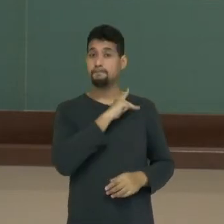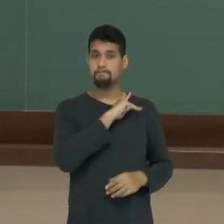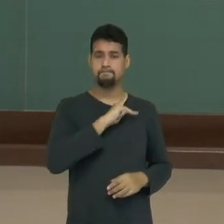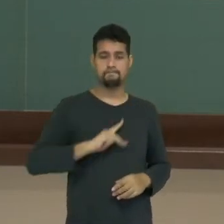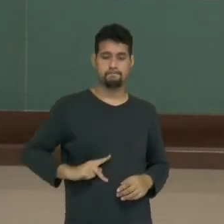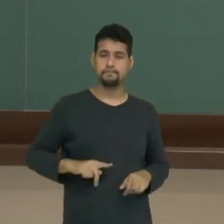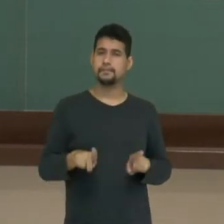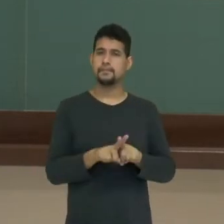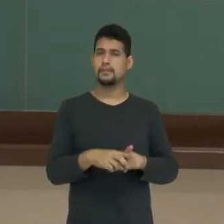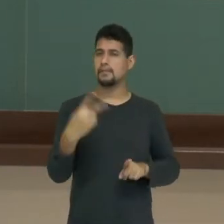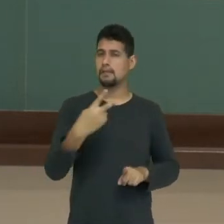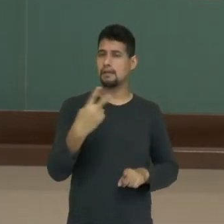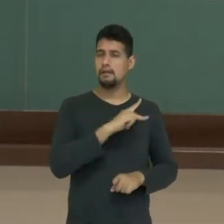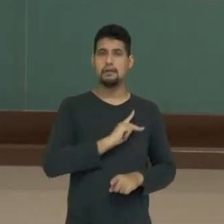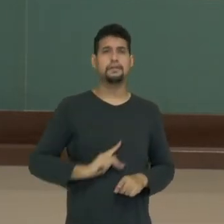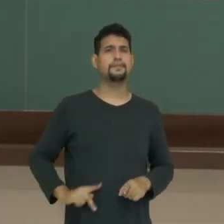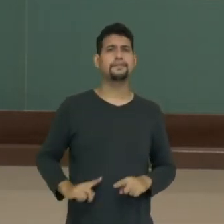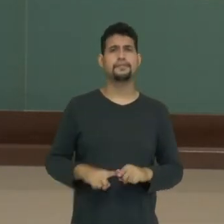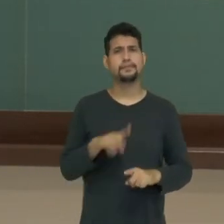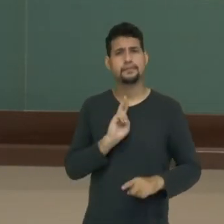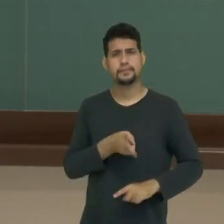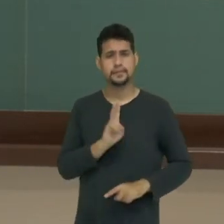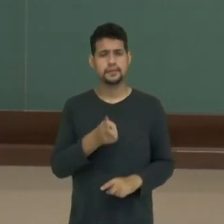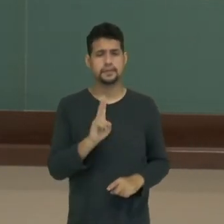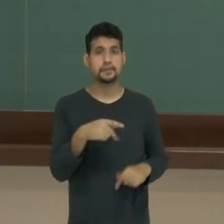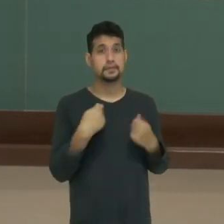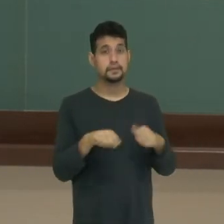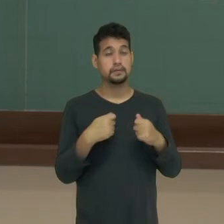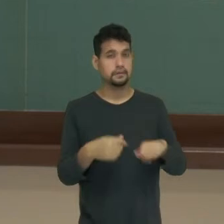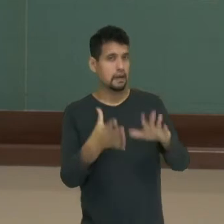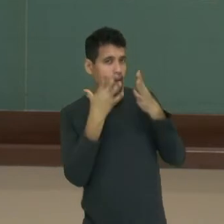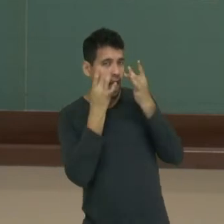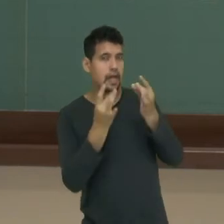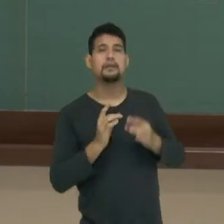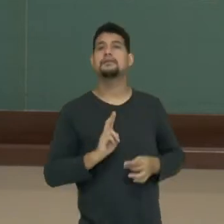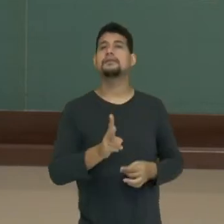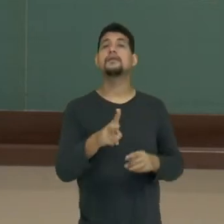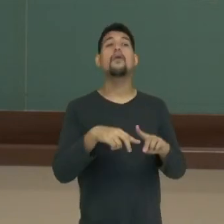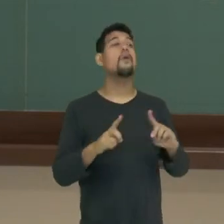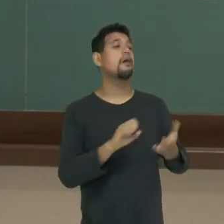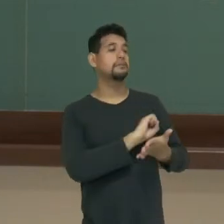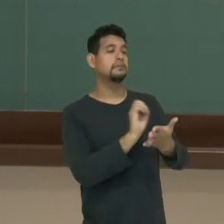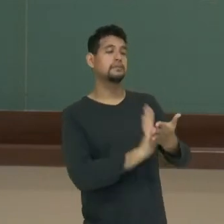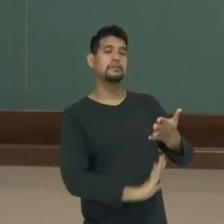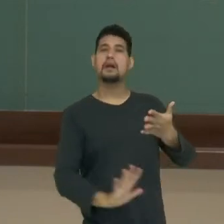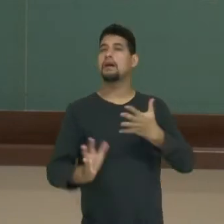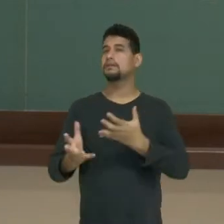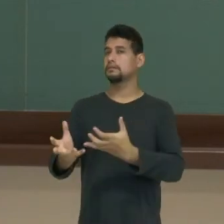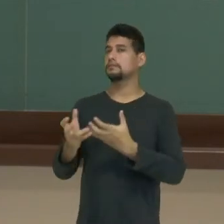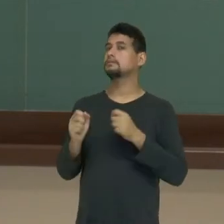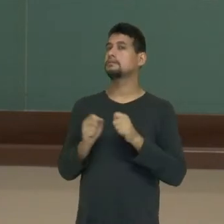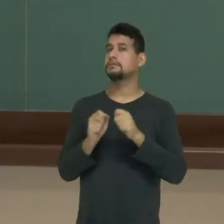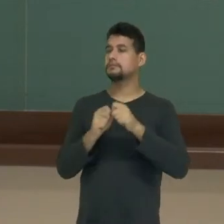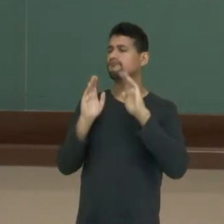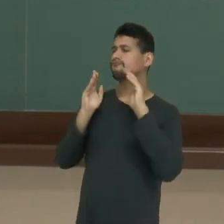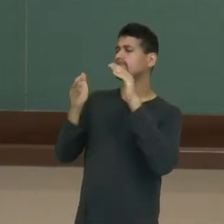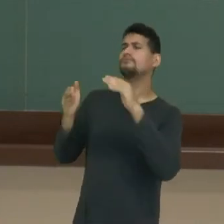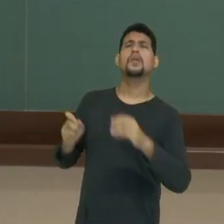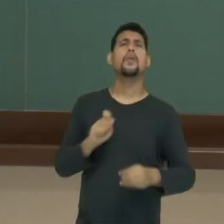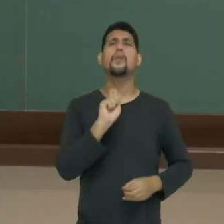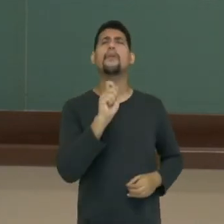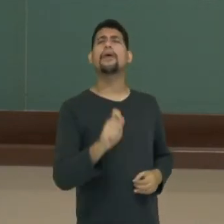e vice-presidência. Então, você sempre tem que tomar muita atenção no que o exercício está focando, no que ele